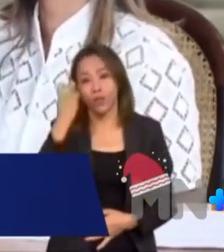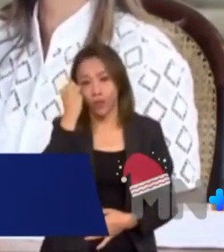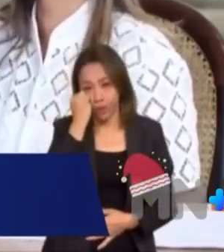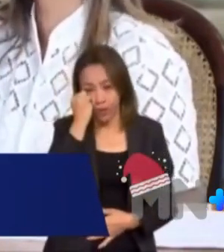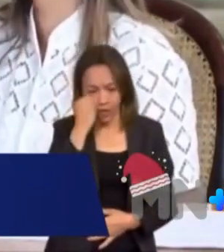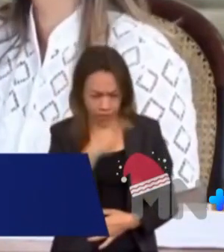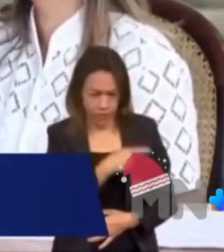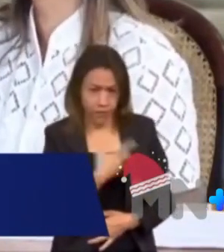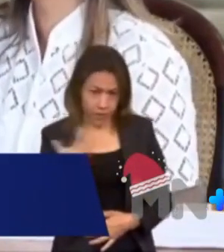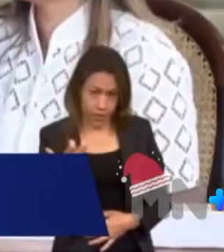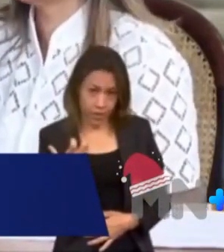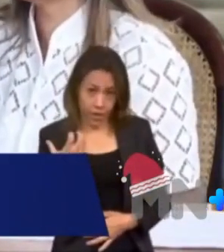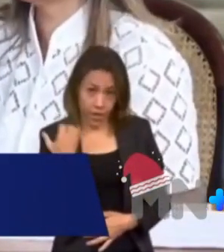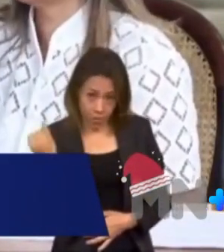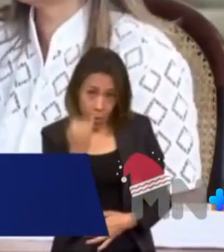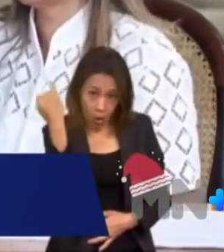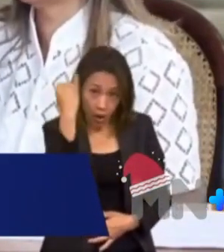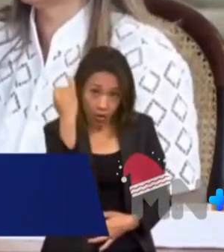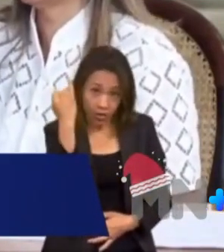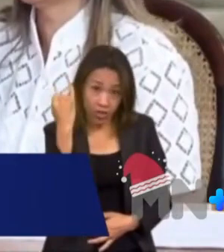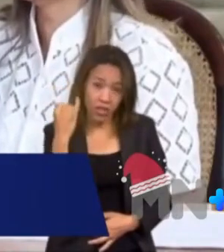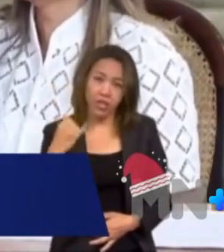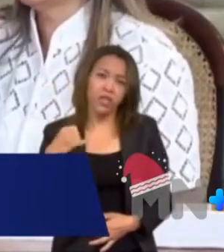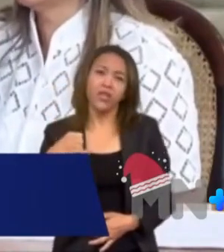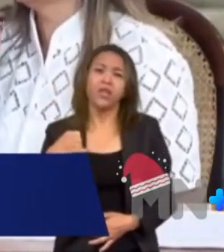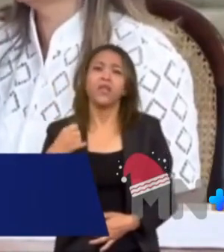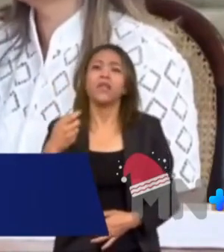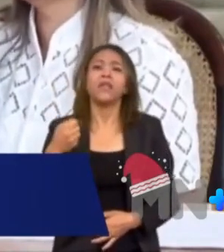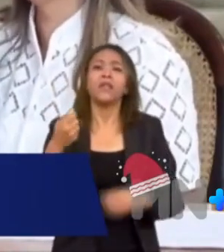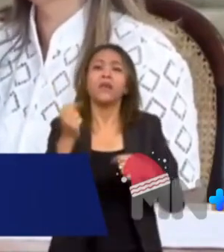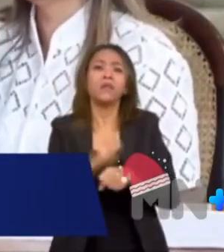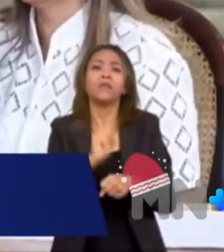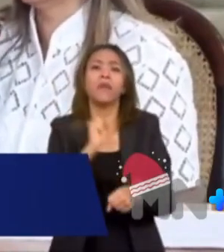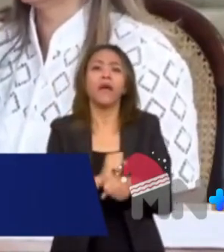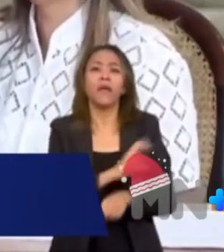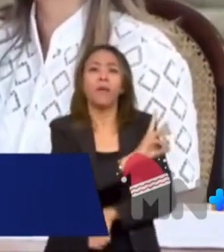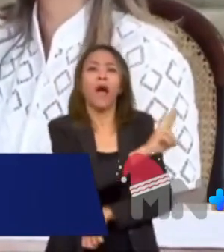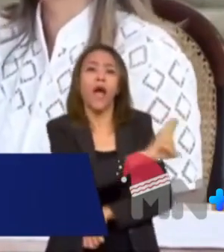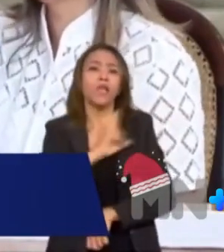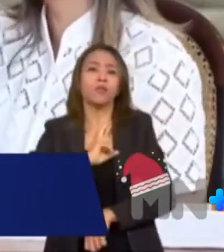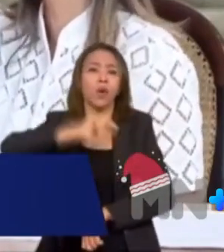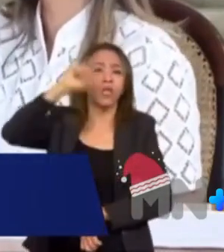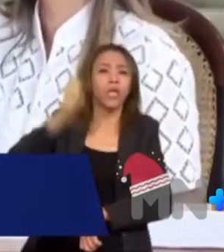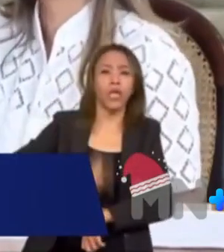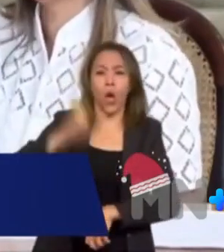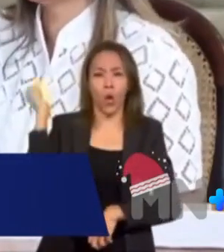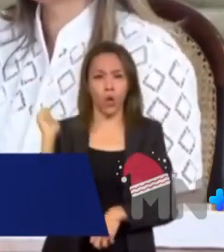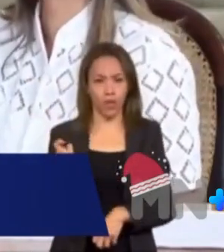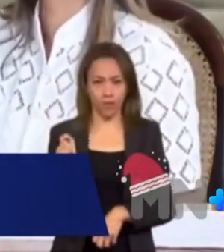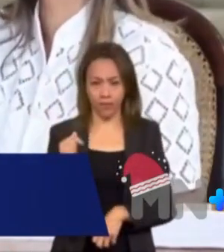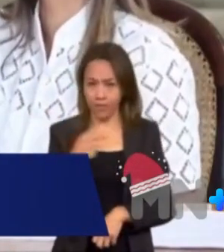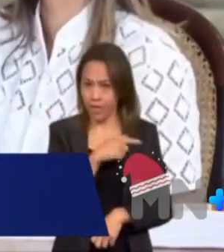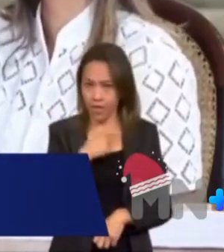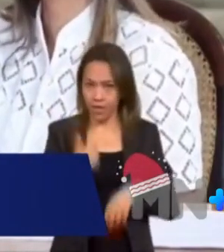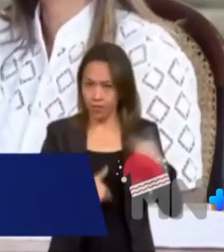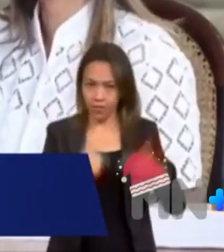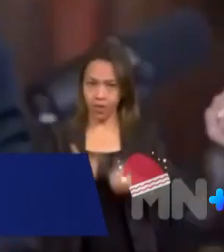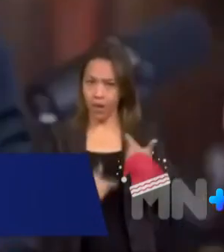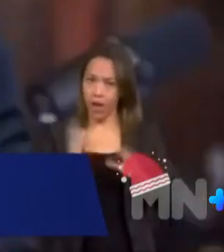ele, não espere, às vezes, uma resposta imediata. Uhum. Ele não trabalha assim. Ele gosta de